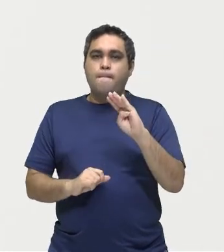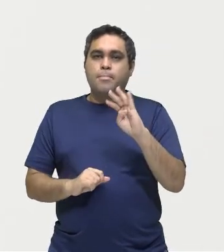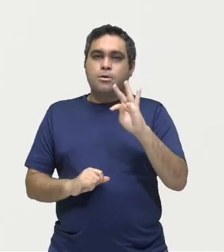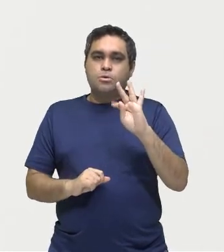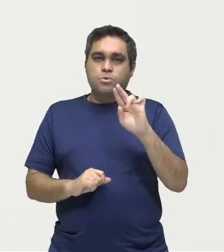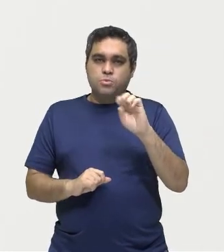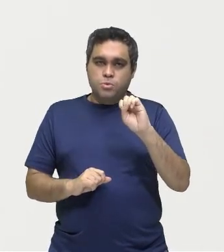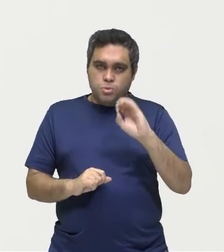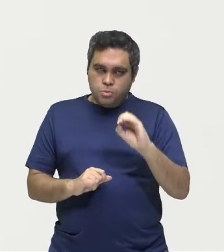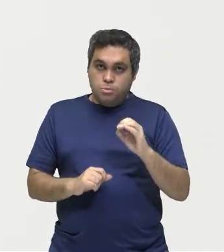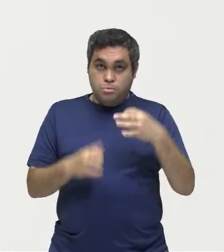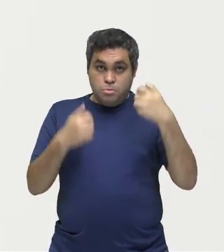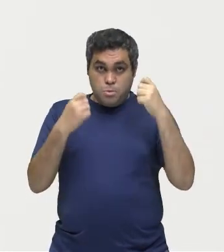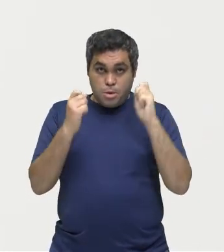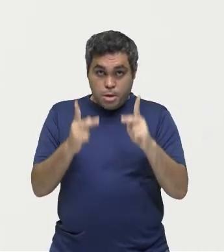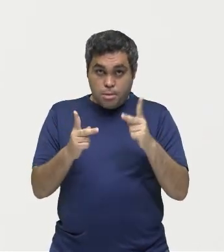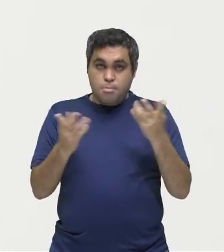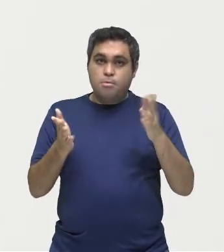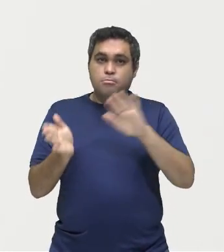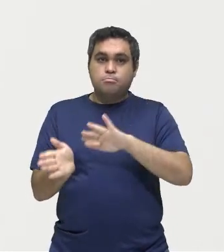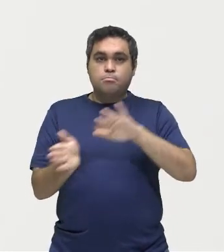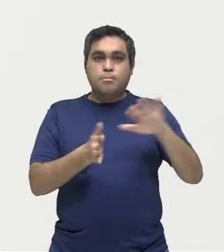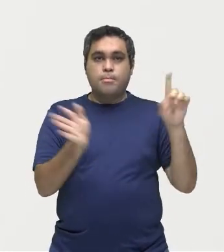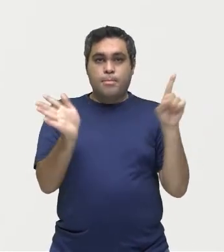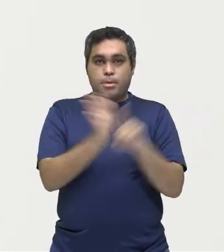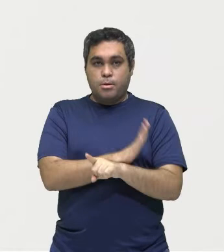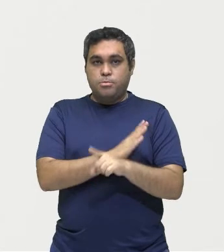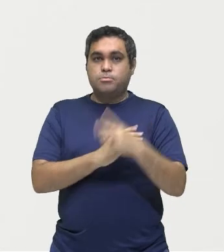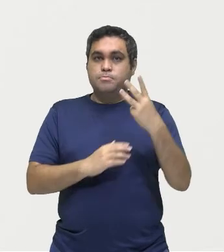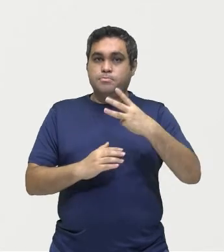Justificado aqui? Vamos para a próxima questão, então.